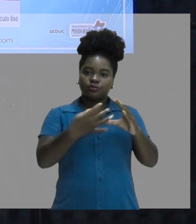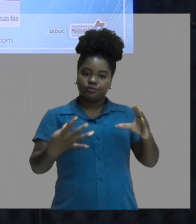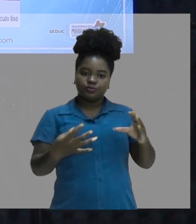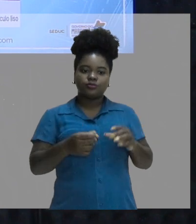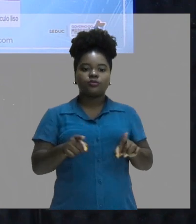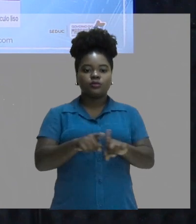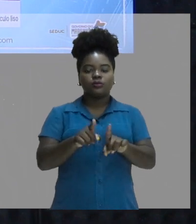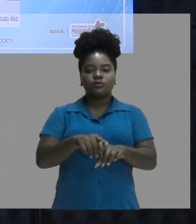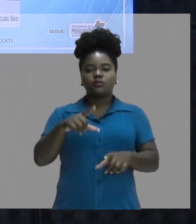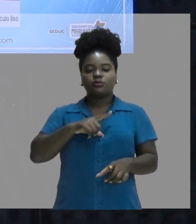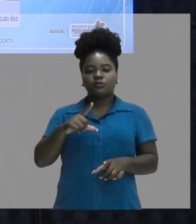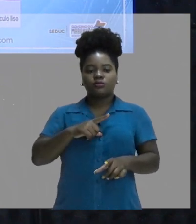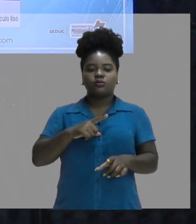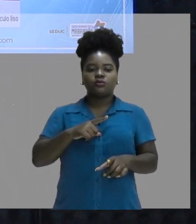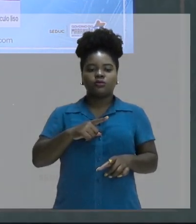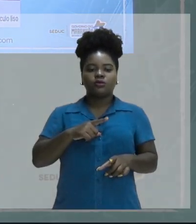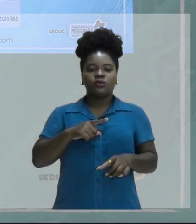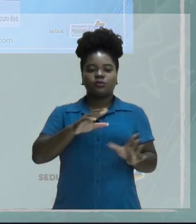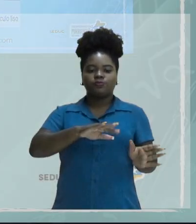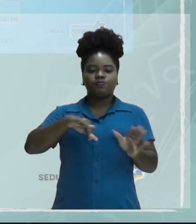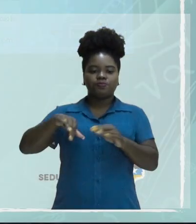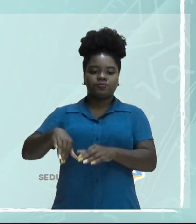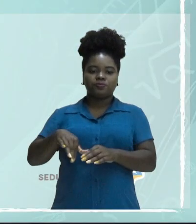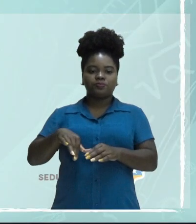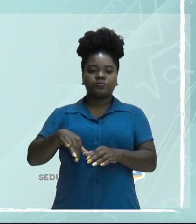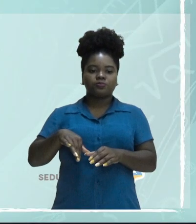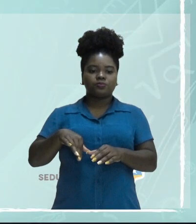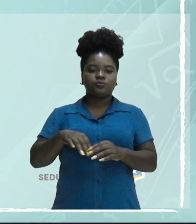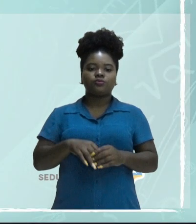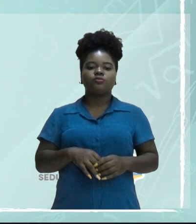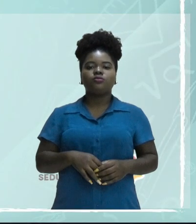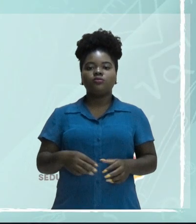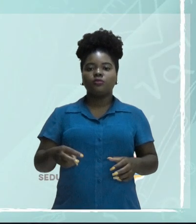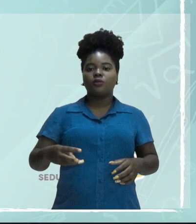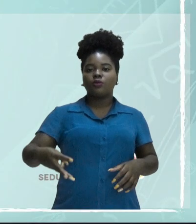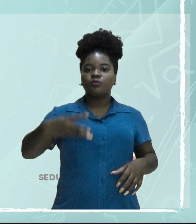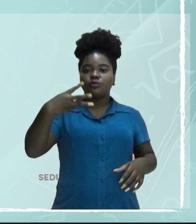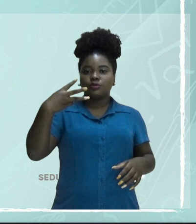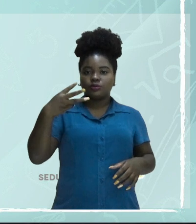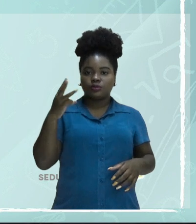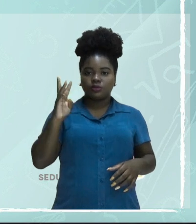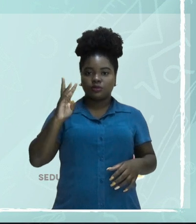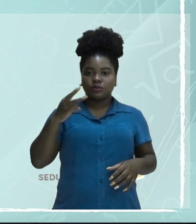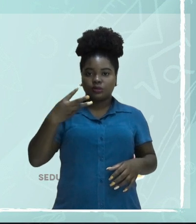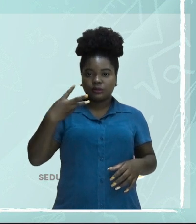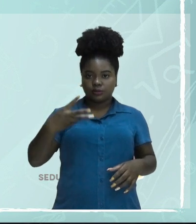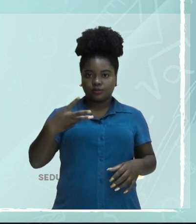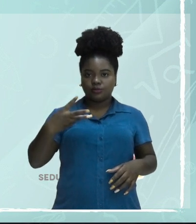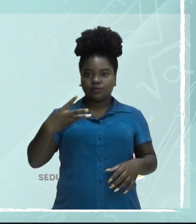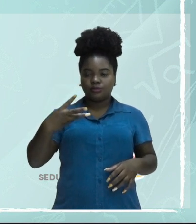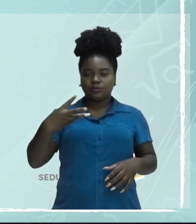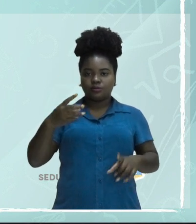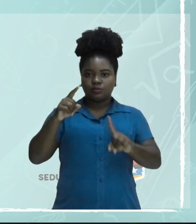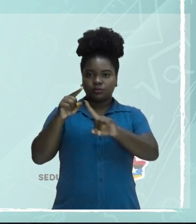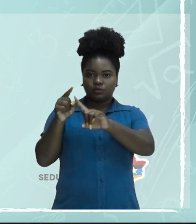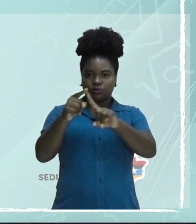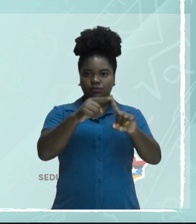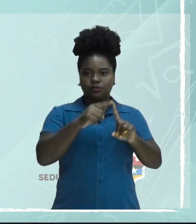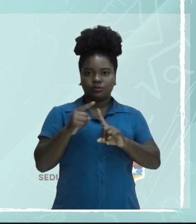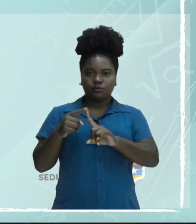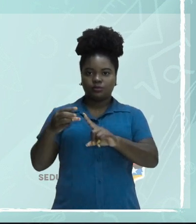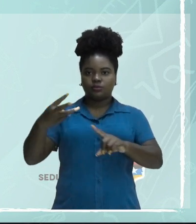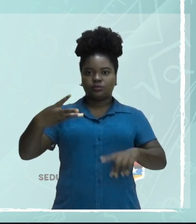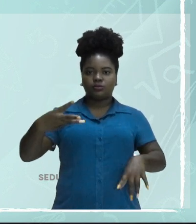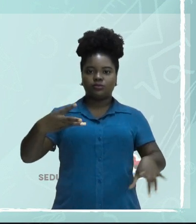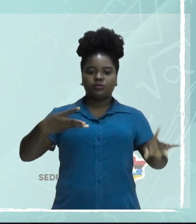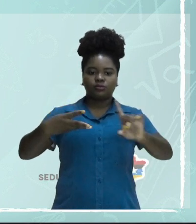músculos. Daí, os músculos se dividem em 3 tipos, galerinha. Isso aqui é o mais importante da nossa aula de hoje. Músculo